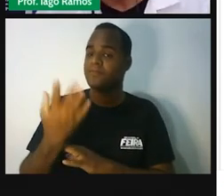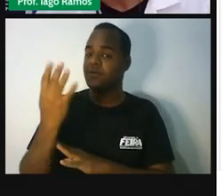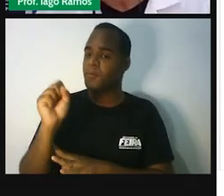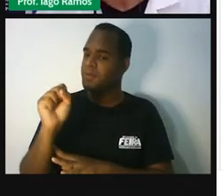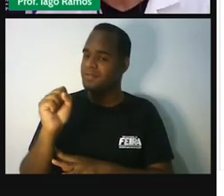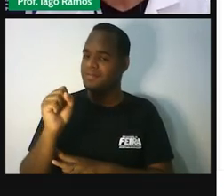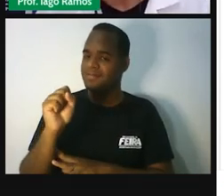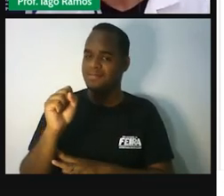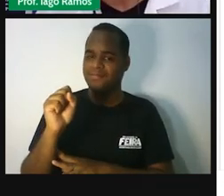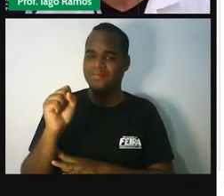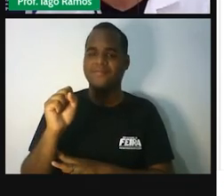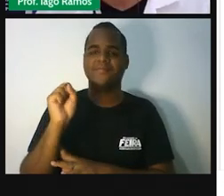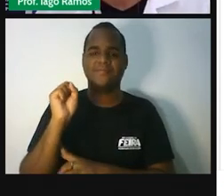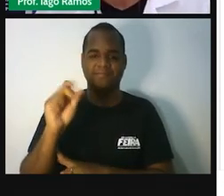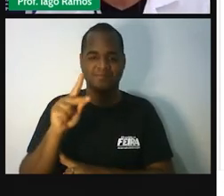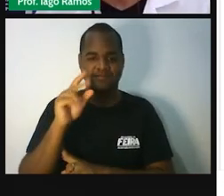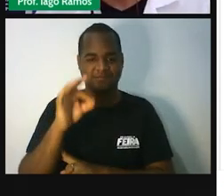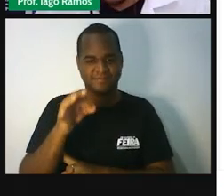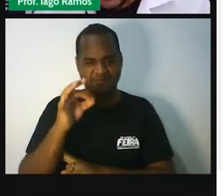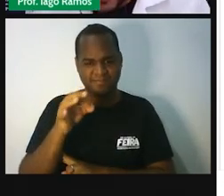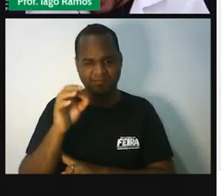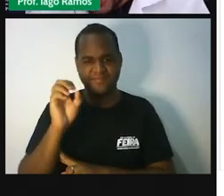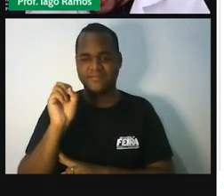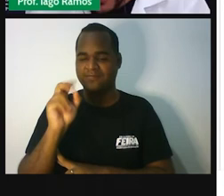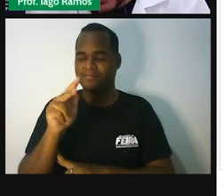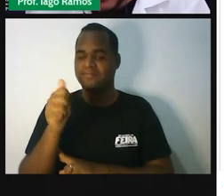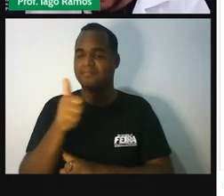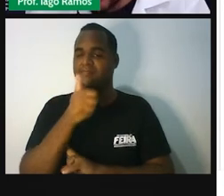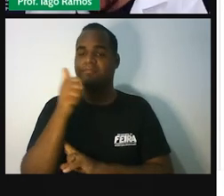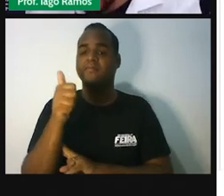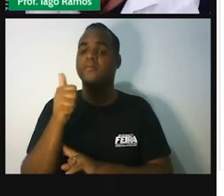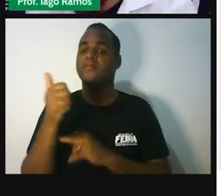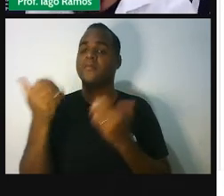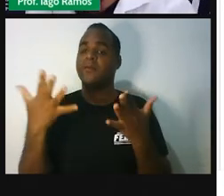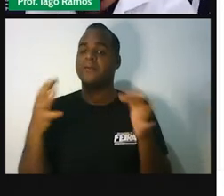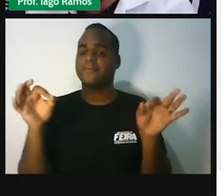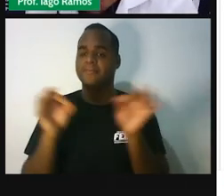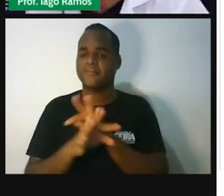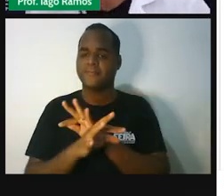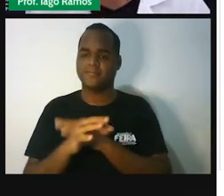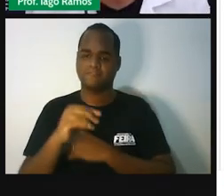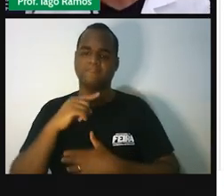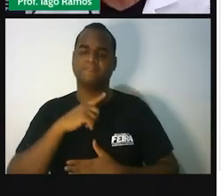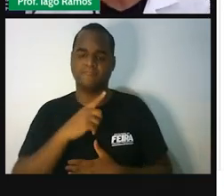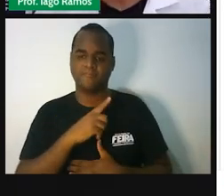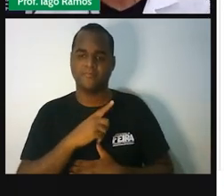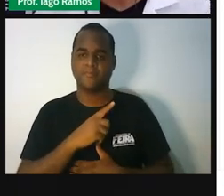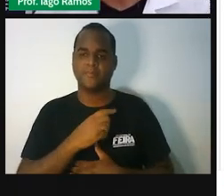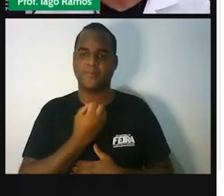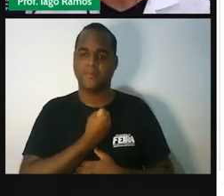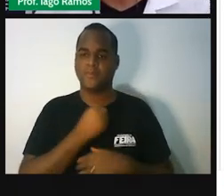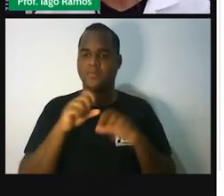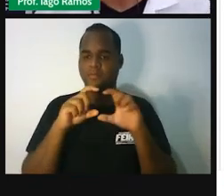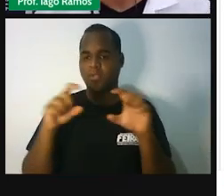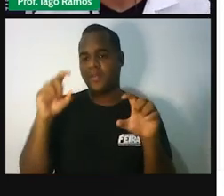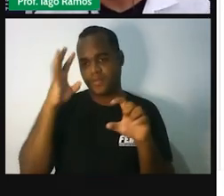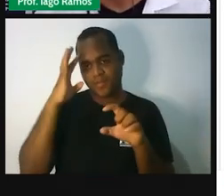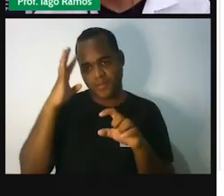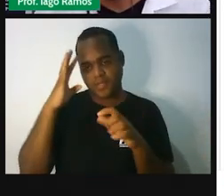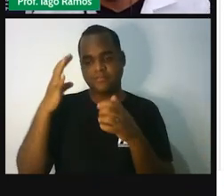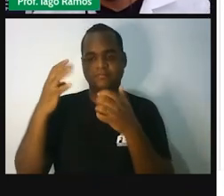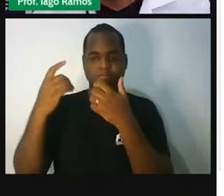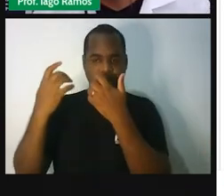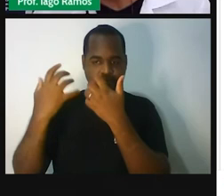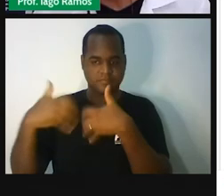Sobra 8, exatamente. Belezinha. E aí, a gente acabou agora o nosso raciocínio,